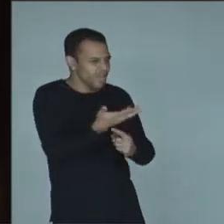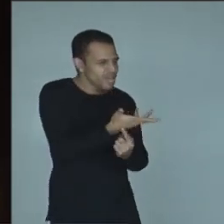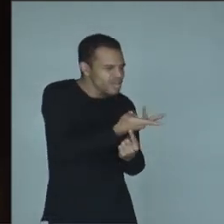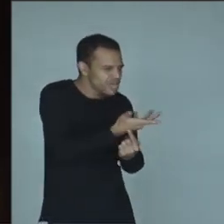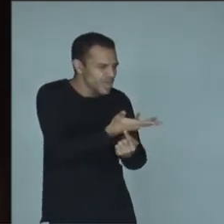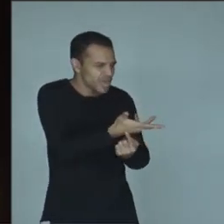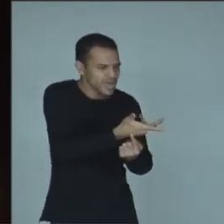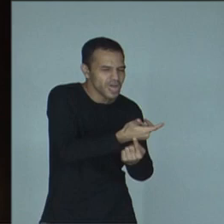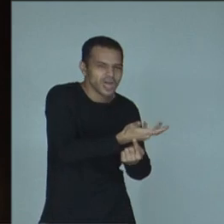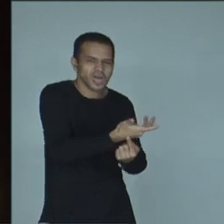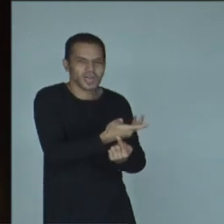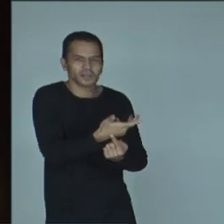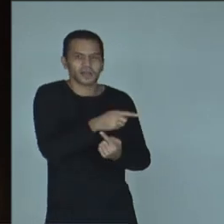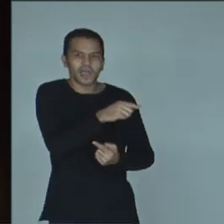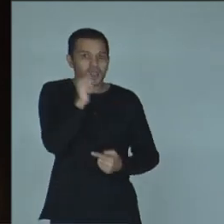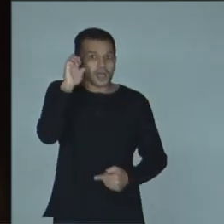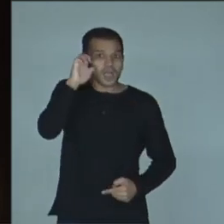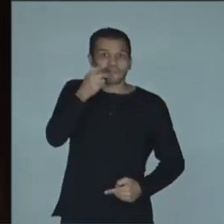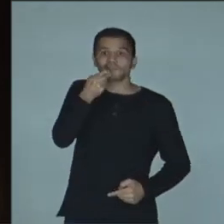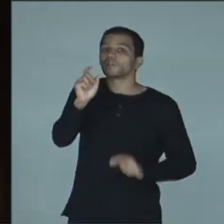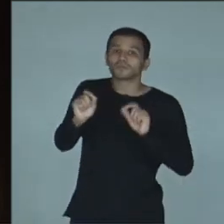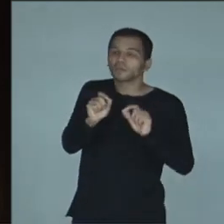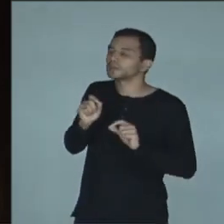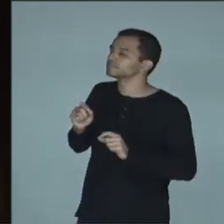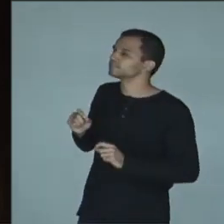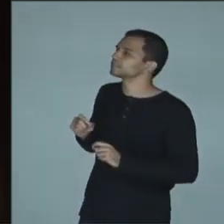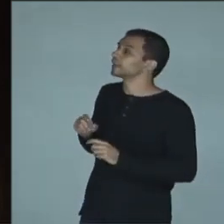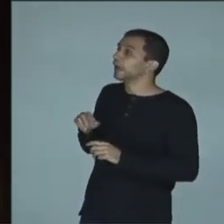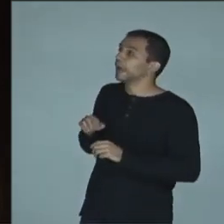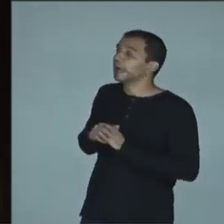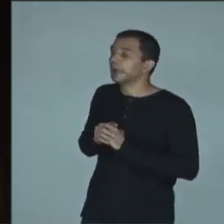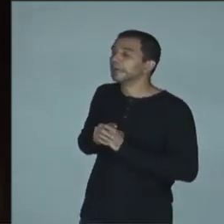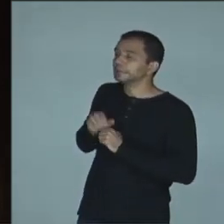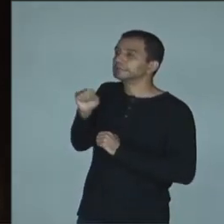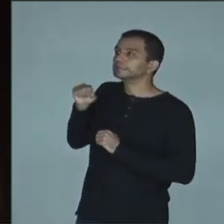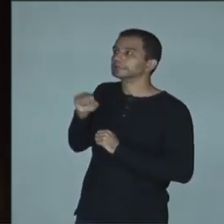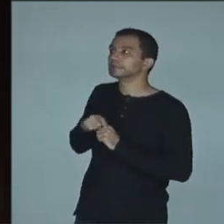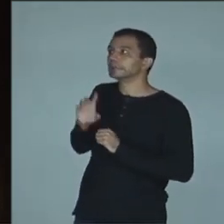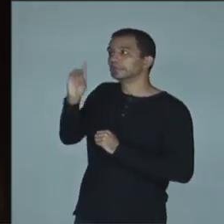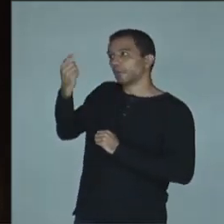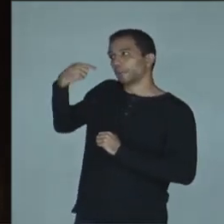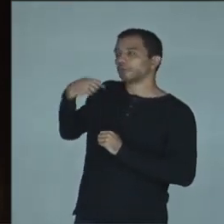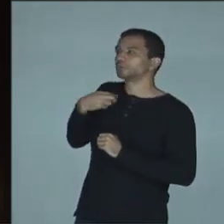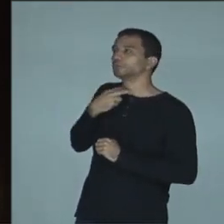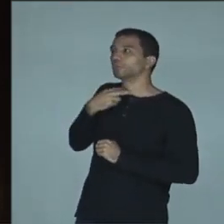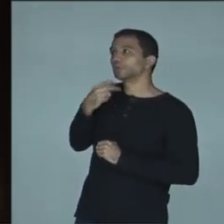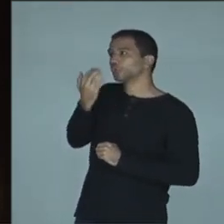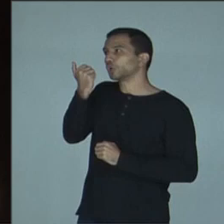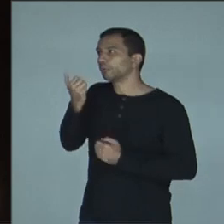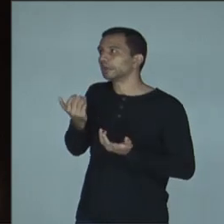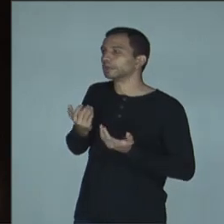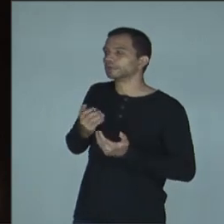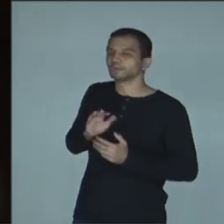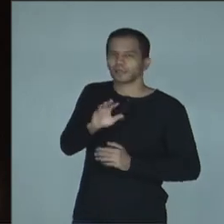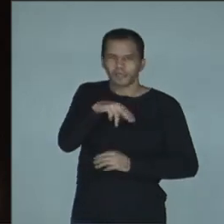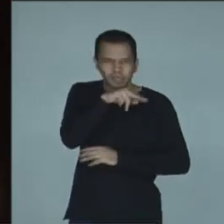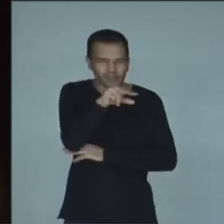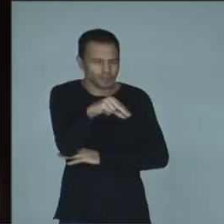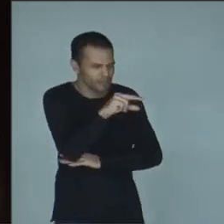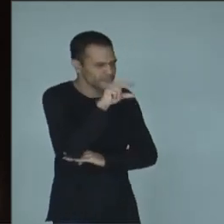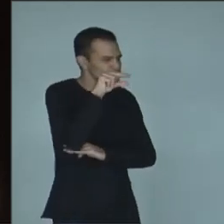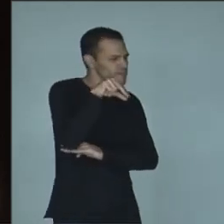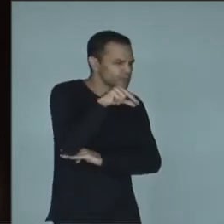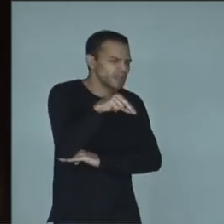dela Olha ela fala assim e a ele falou para a gente não comer aí a serpente fala